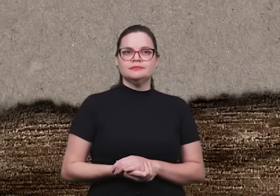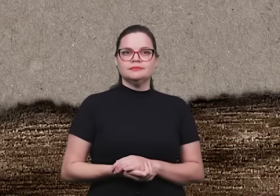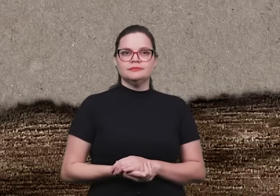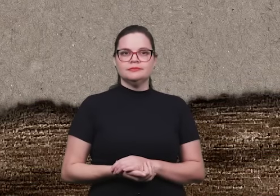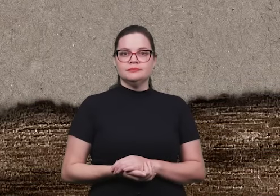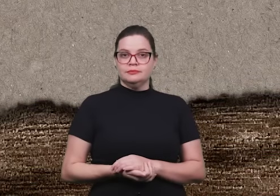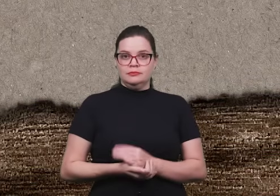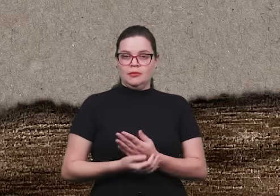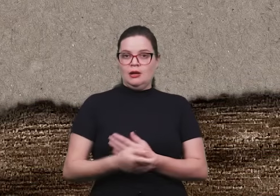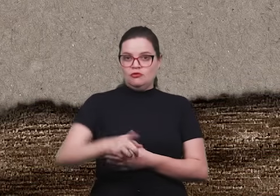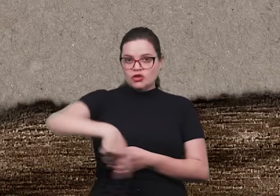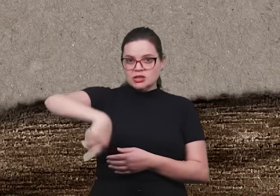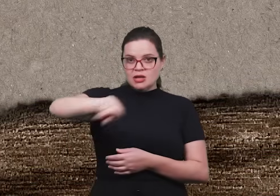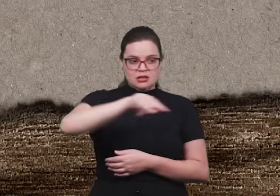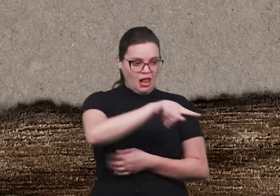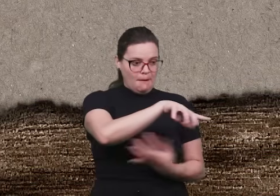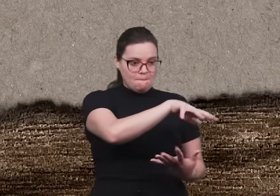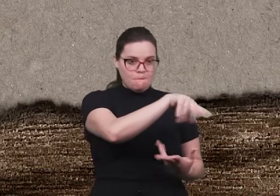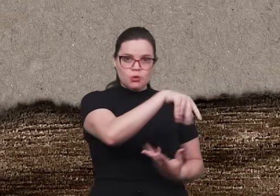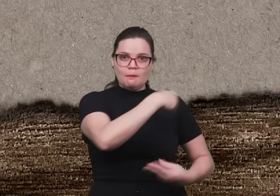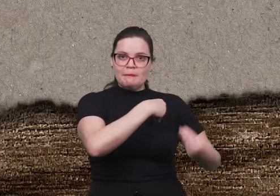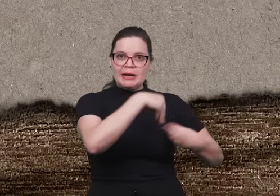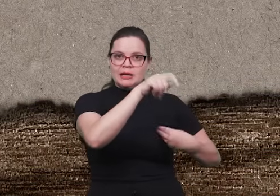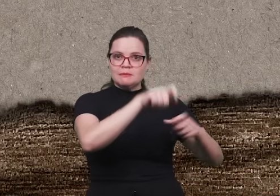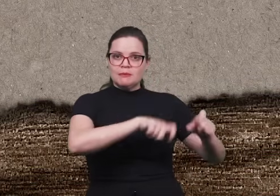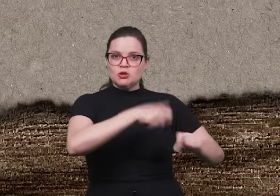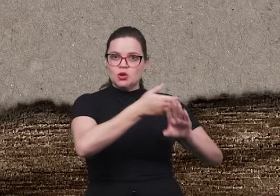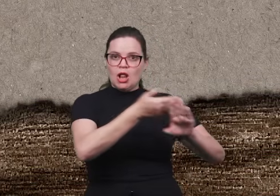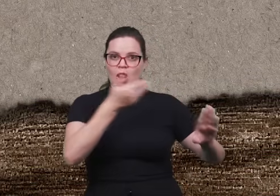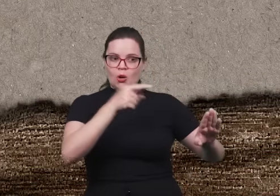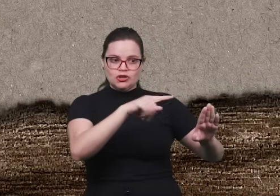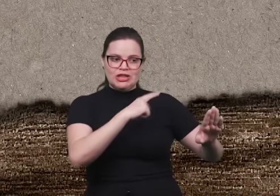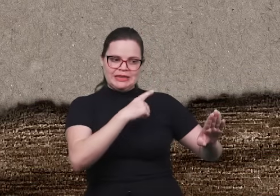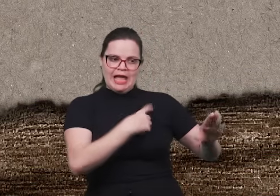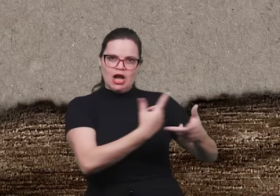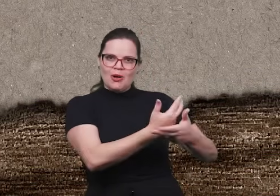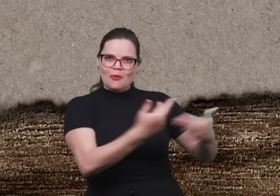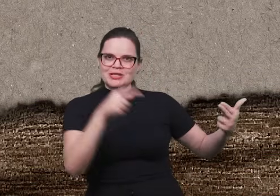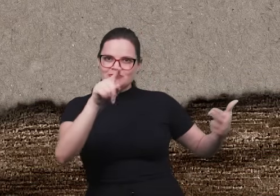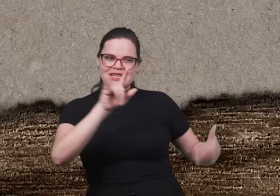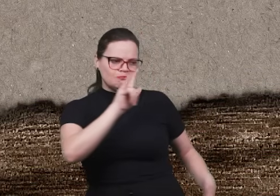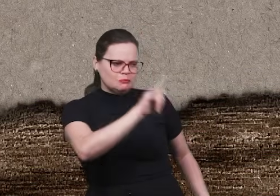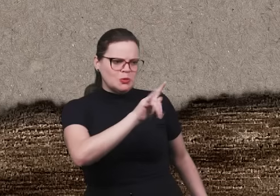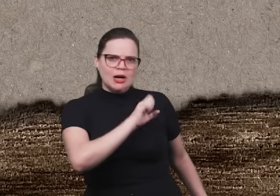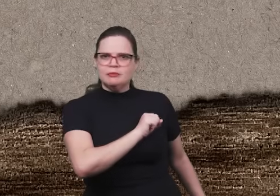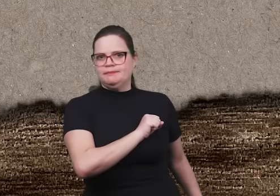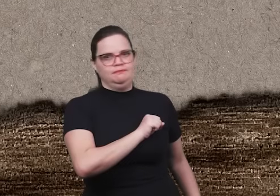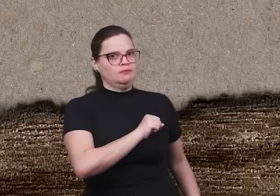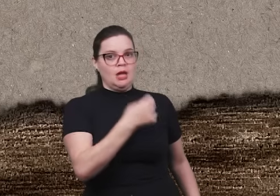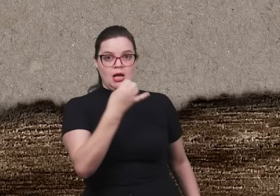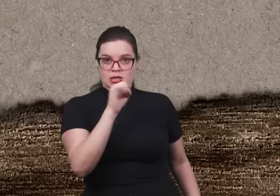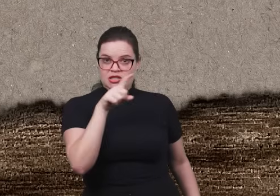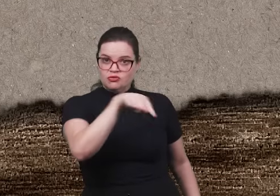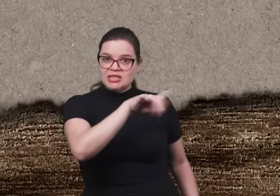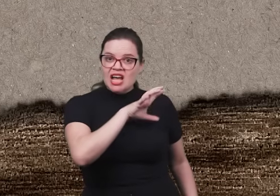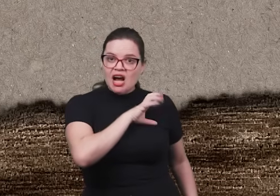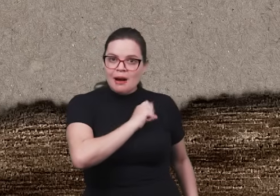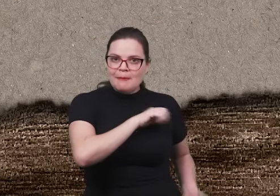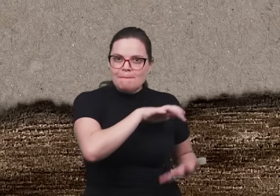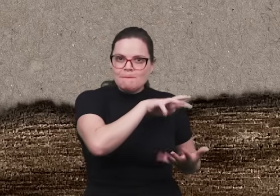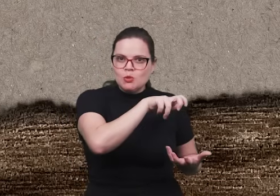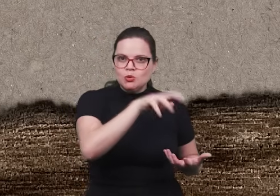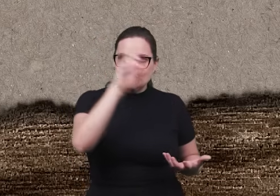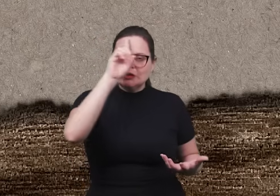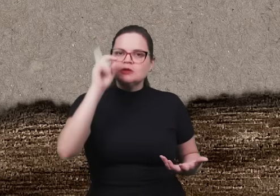não ameis o mundo, nem o que no mundo há. Se alguém ama o mundo, o amor do